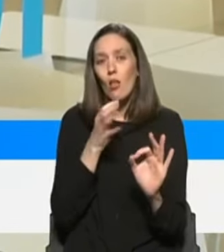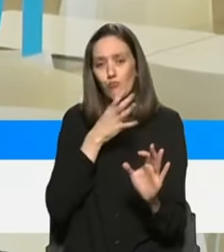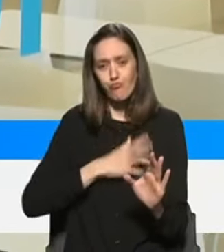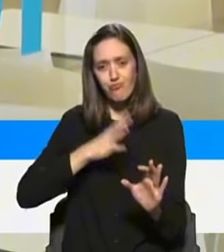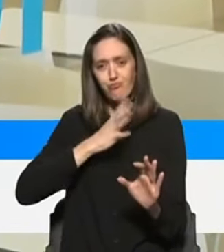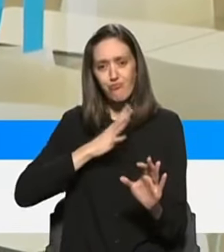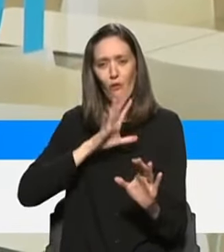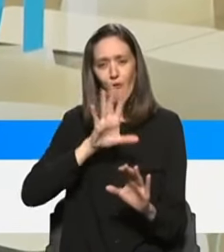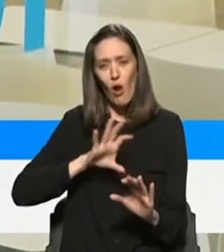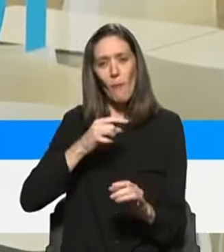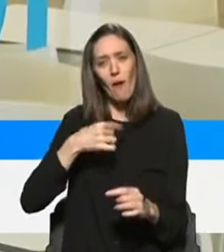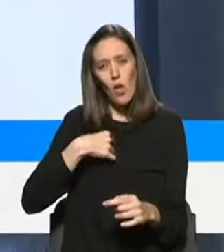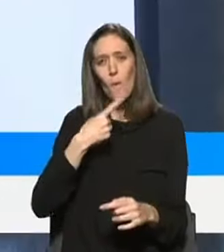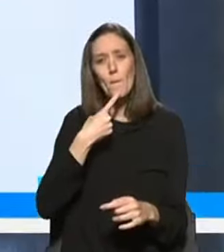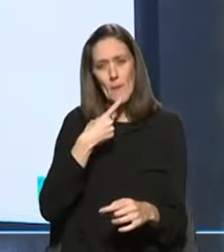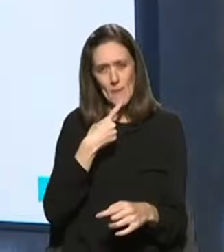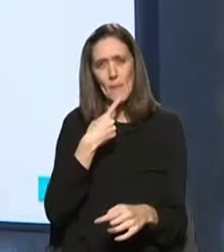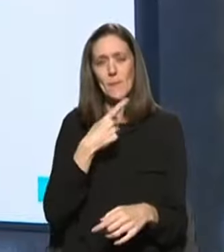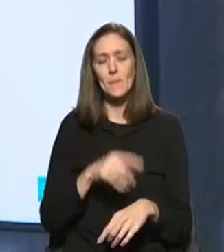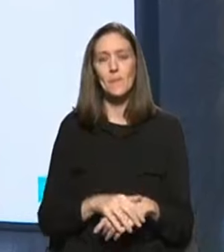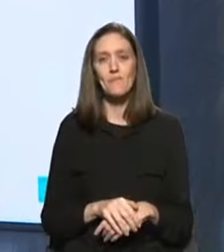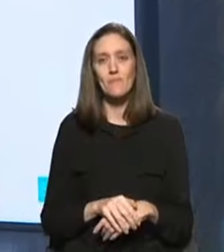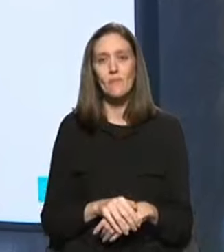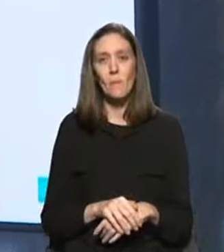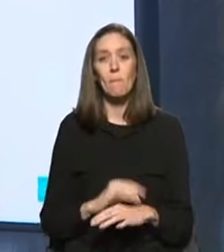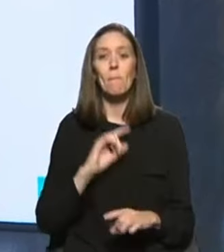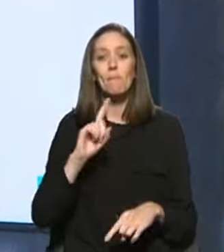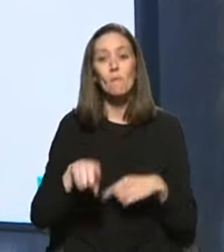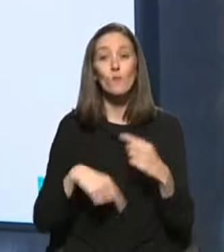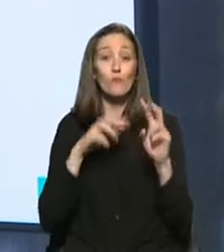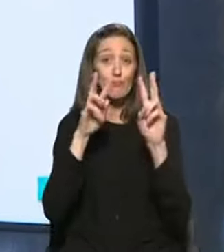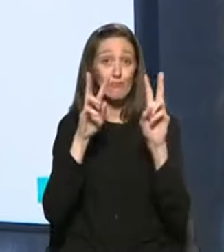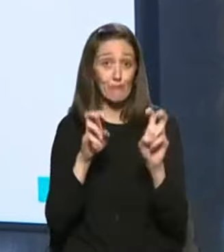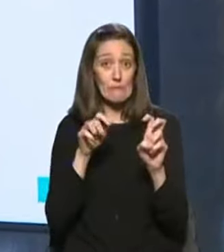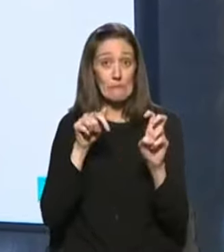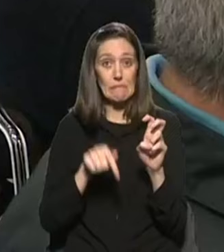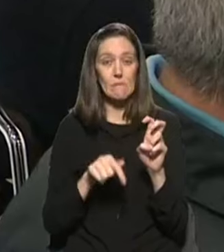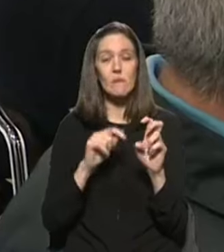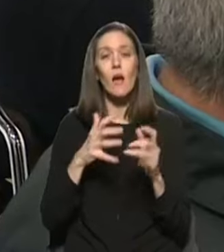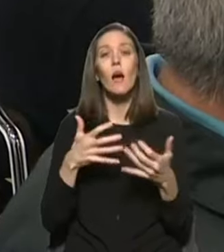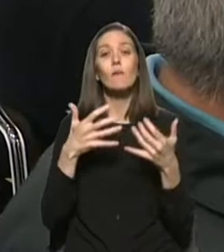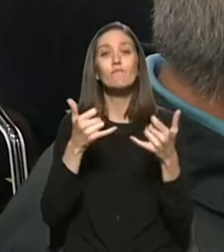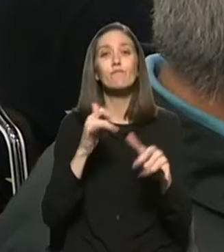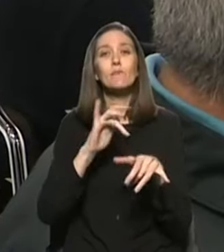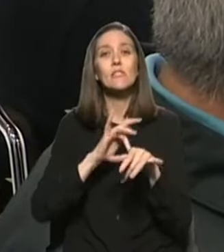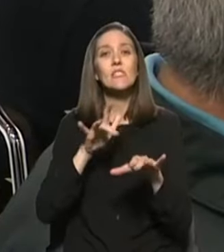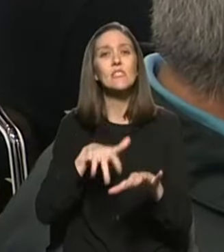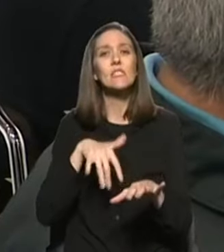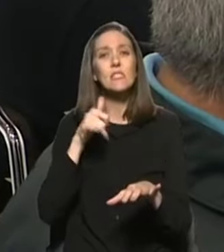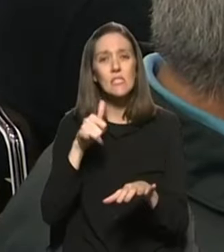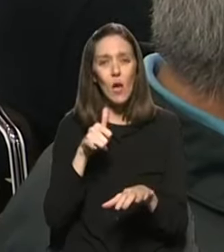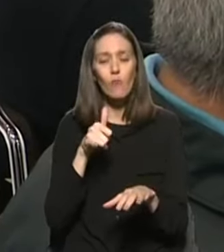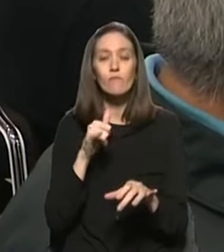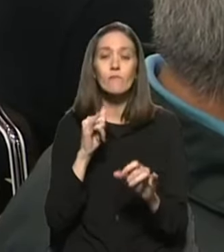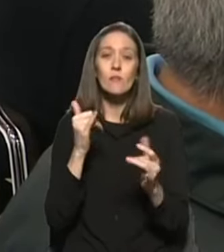perceba aquilo que estão a dizer. Depois da reumatologia, a próxima sessão desta iniciativa organizada pela CUF Açores,